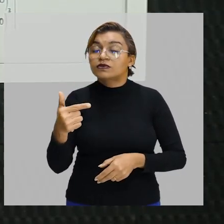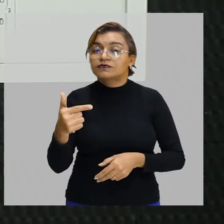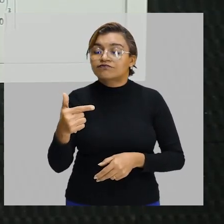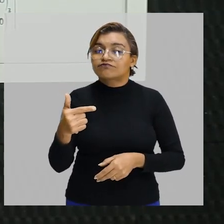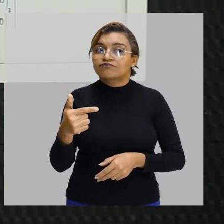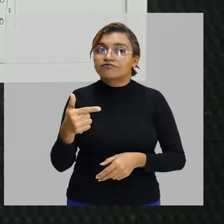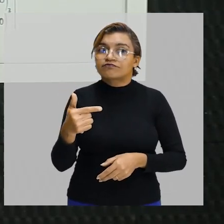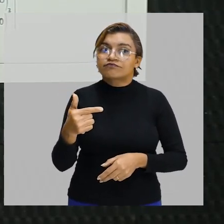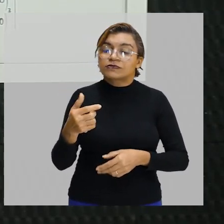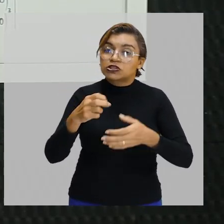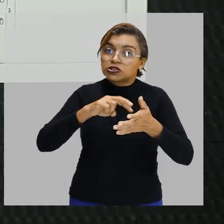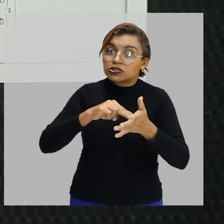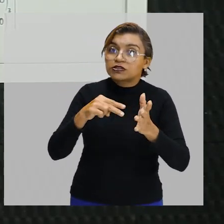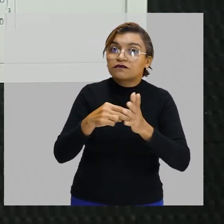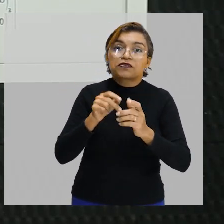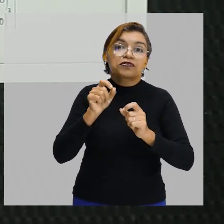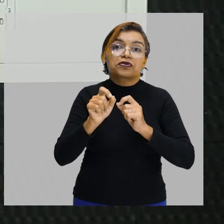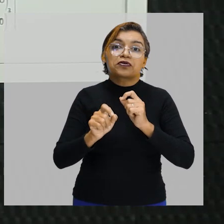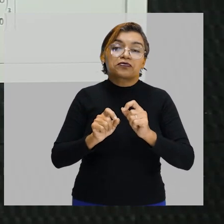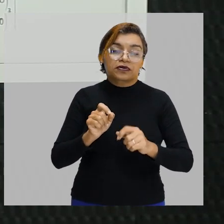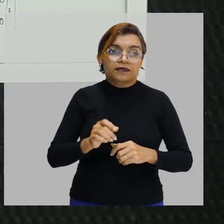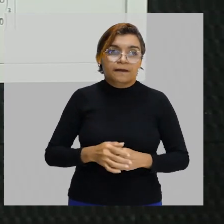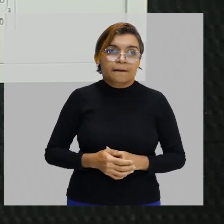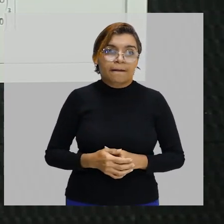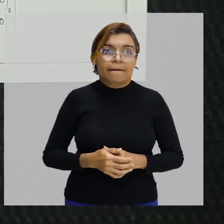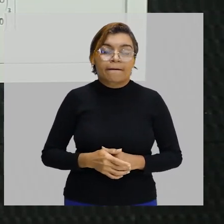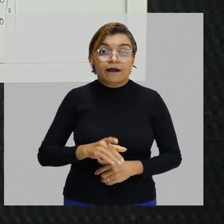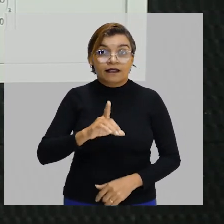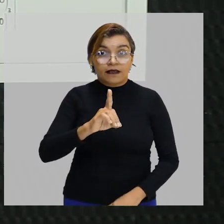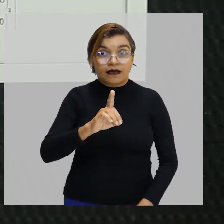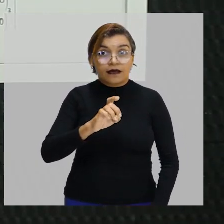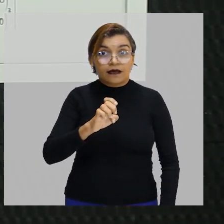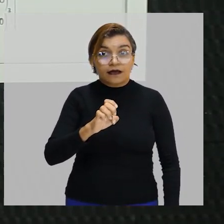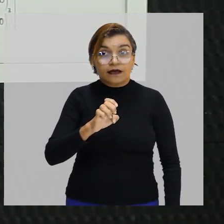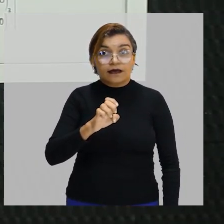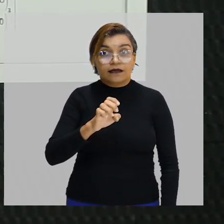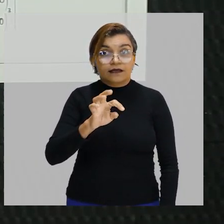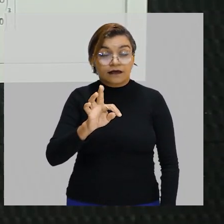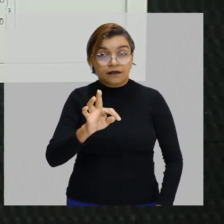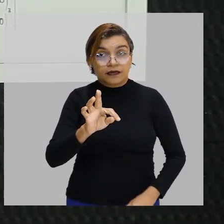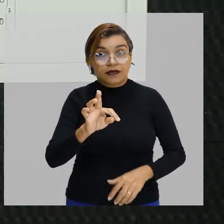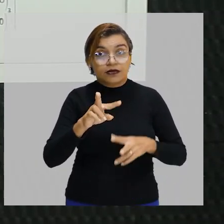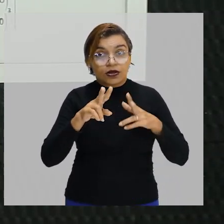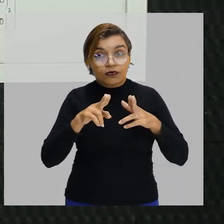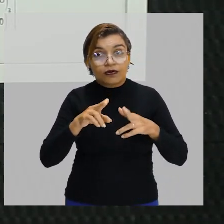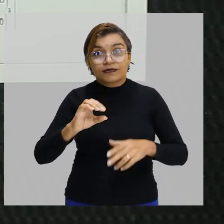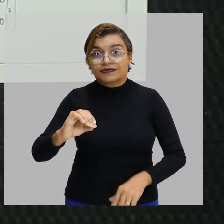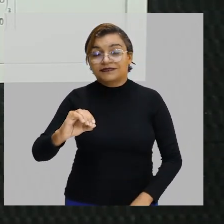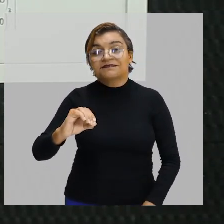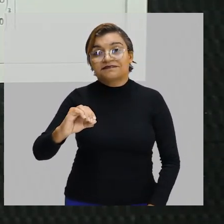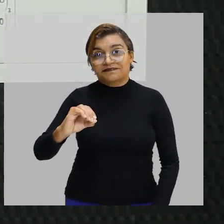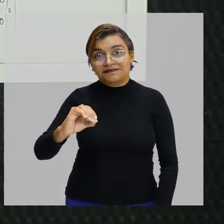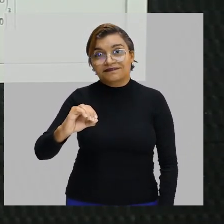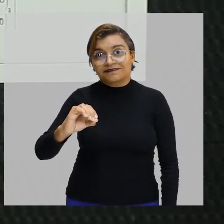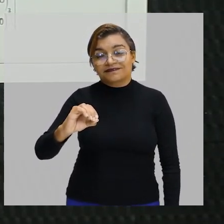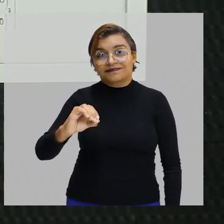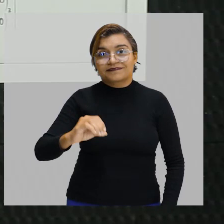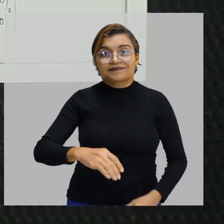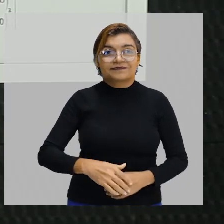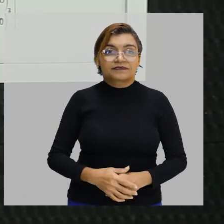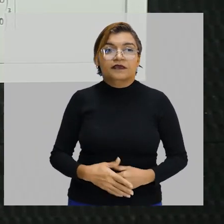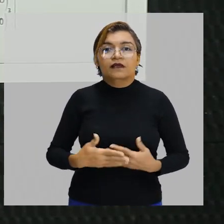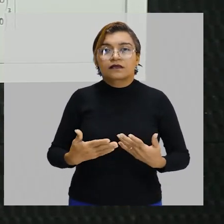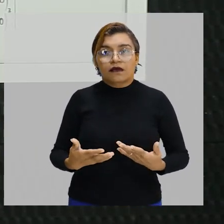vai determinar que o determinante, né, seja zero. Tá? Então, qual é